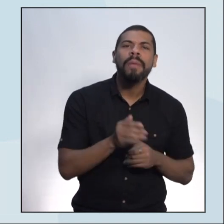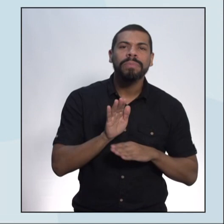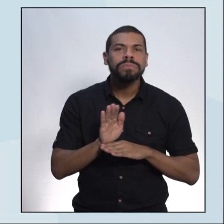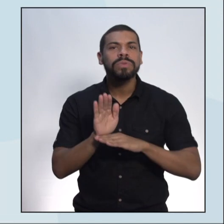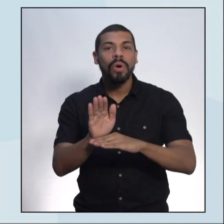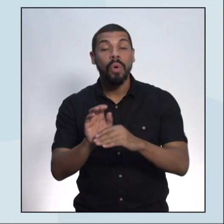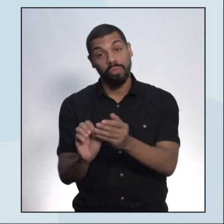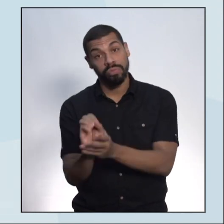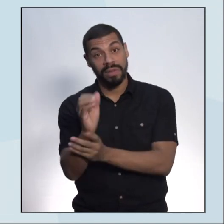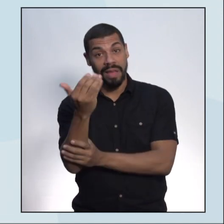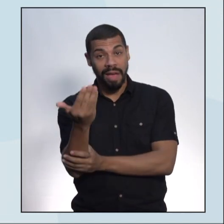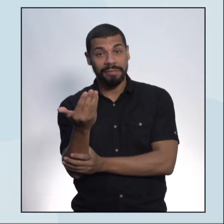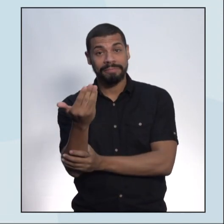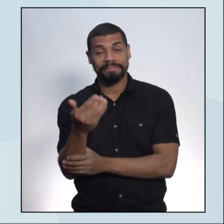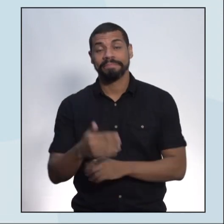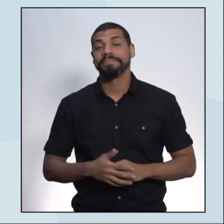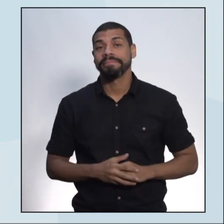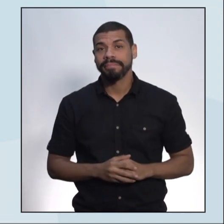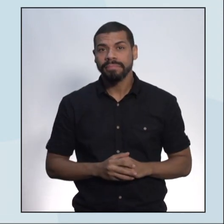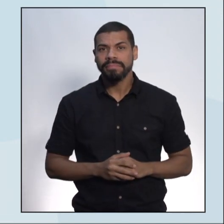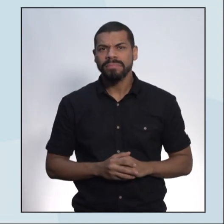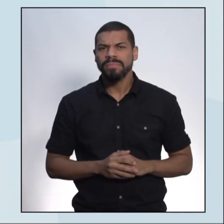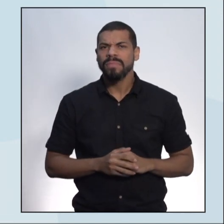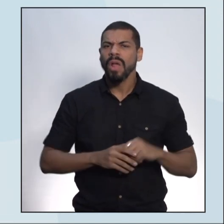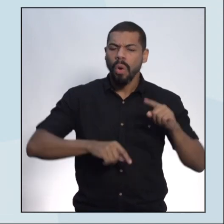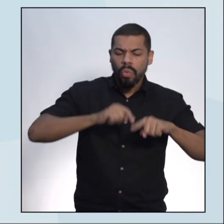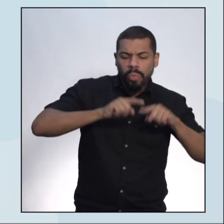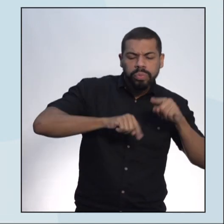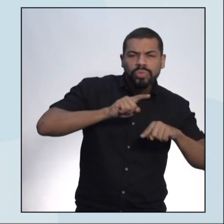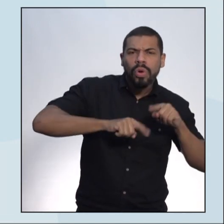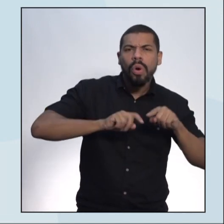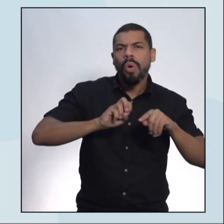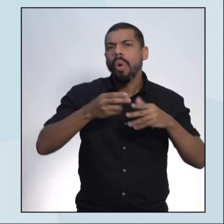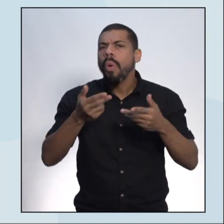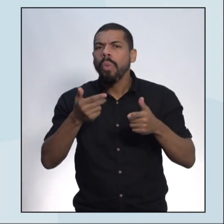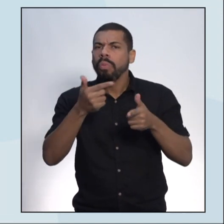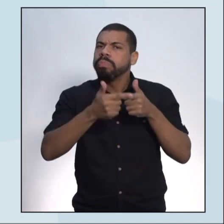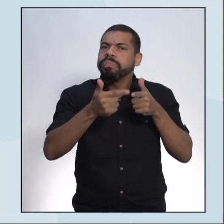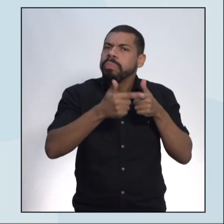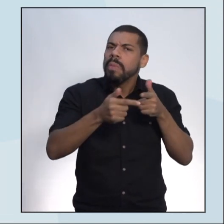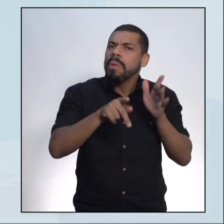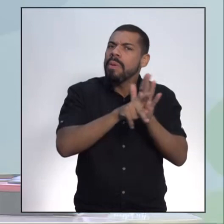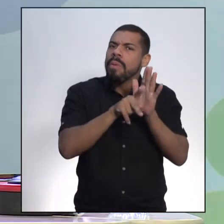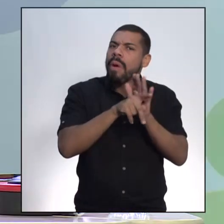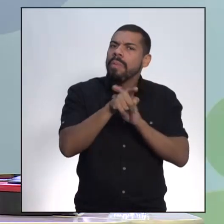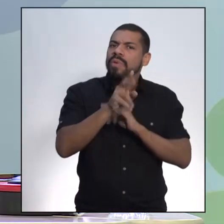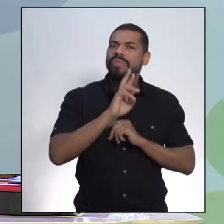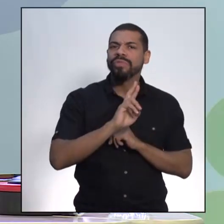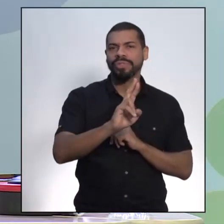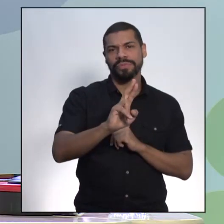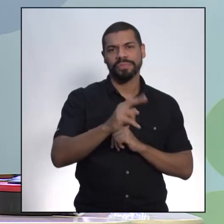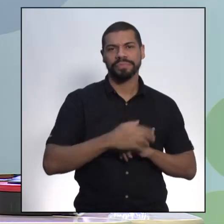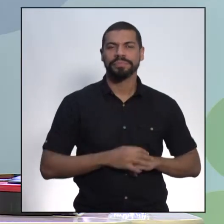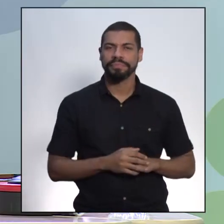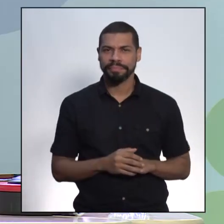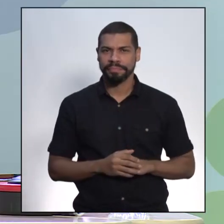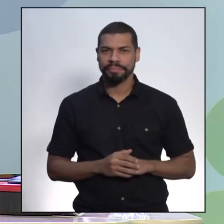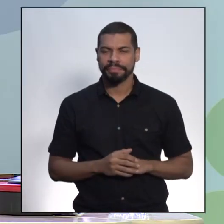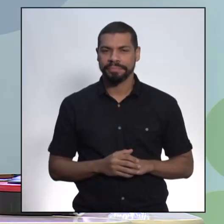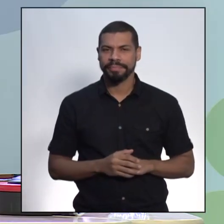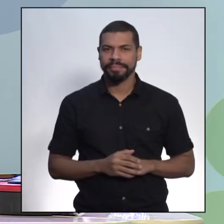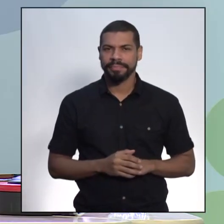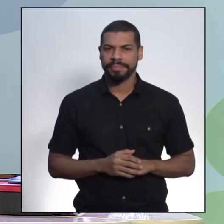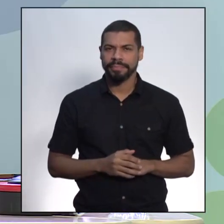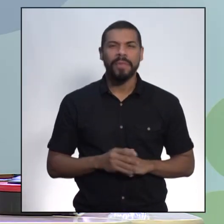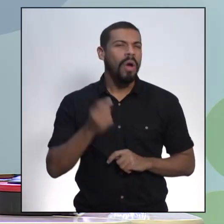ou criar algum objeto ou uma solução para um problema seu ou um problema social. Né?